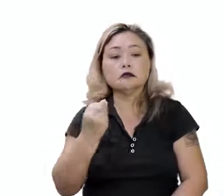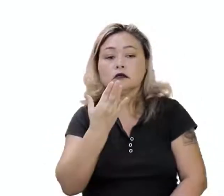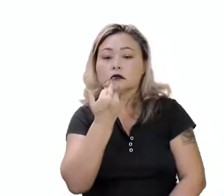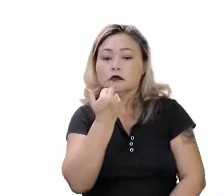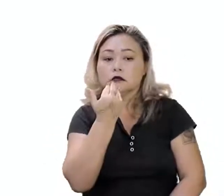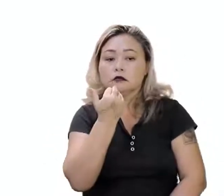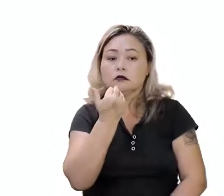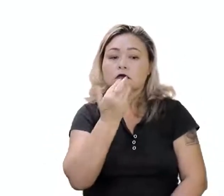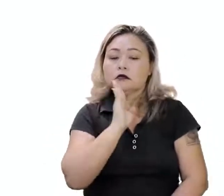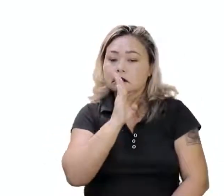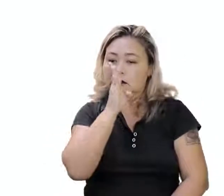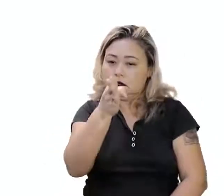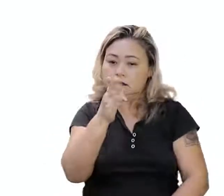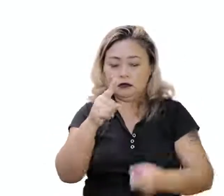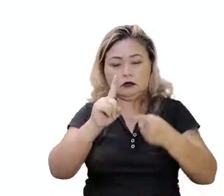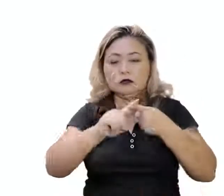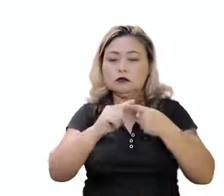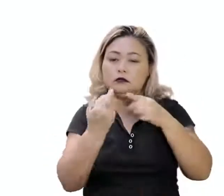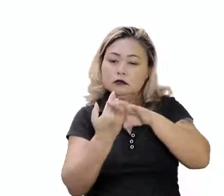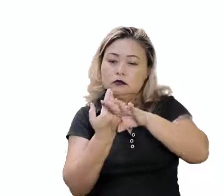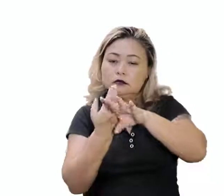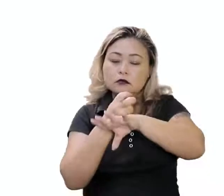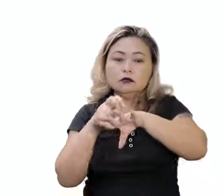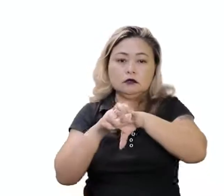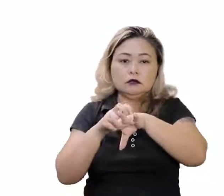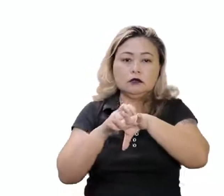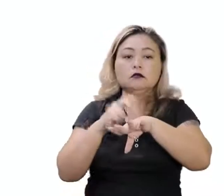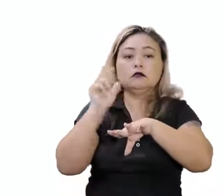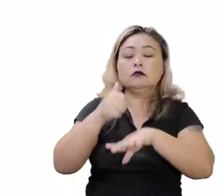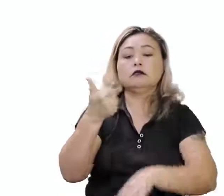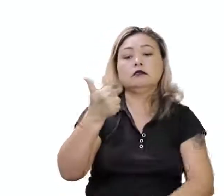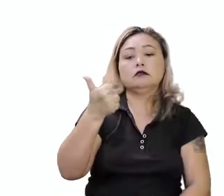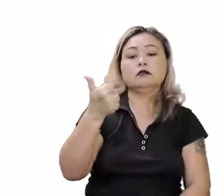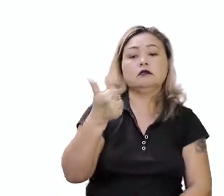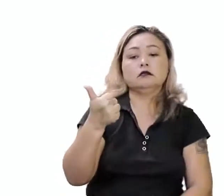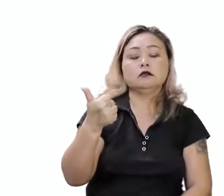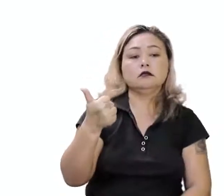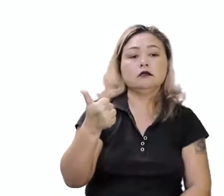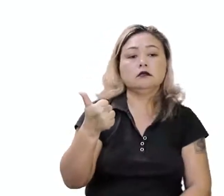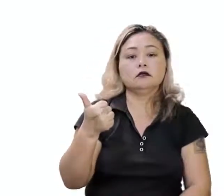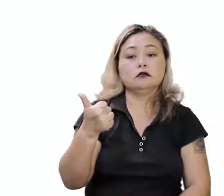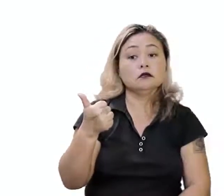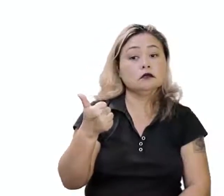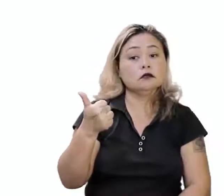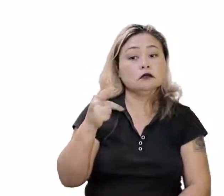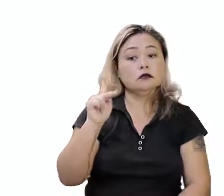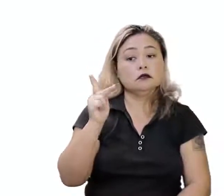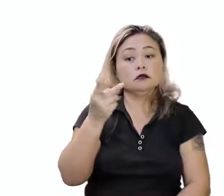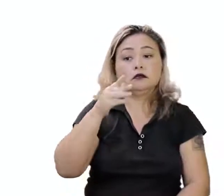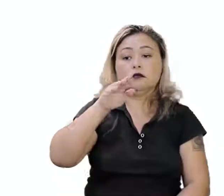que se alimentam diretamente dos produtores. Então, eles vão ser classificados como animais